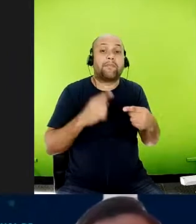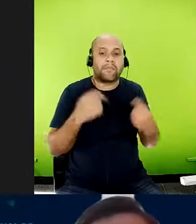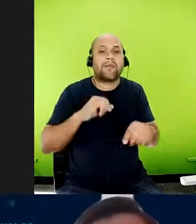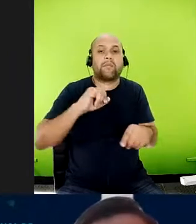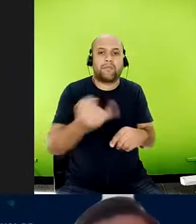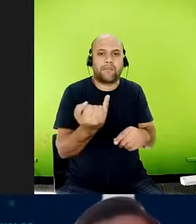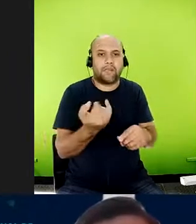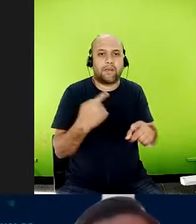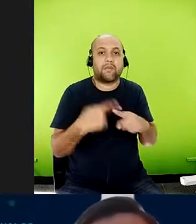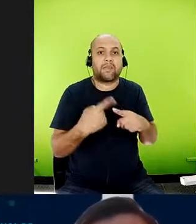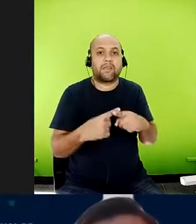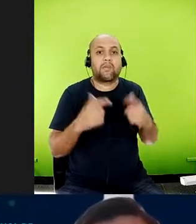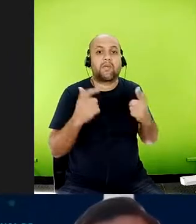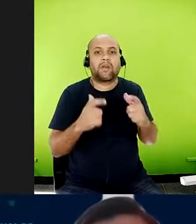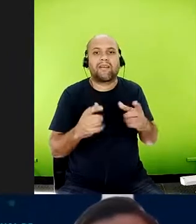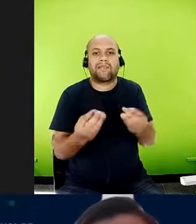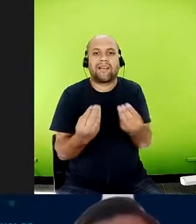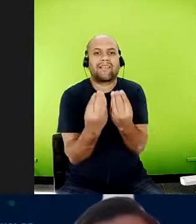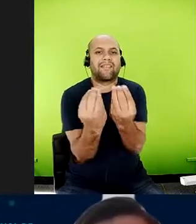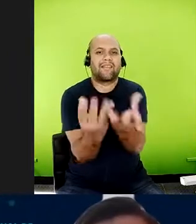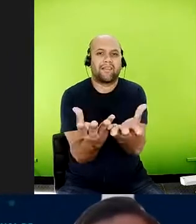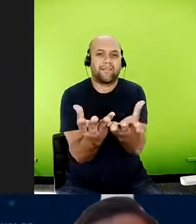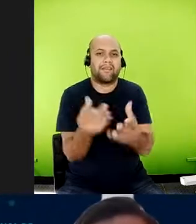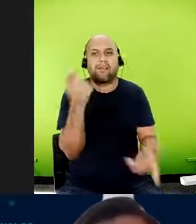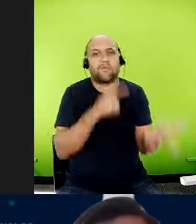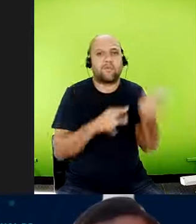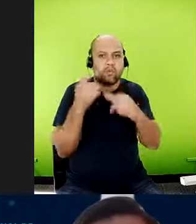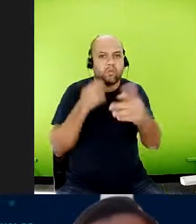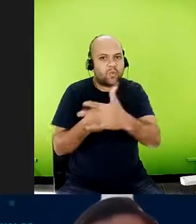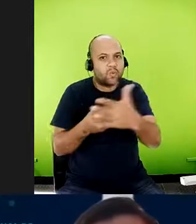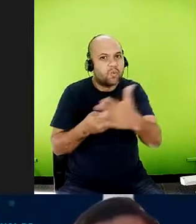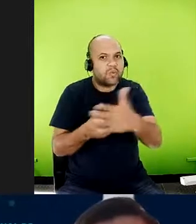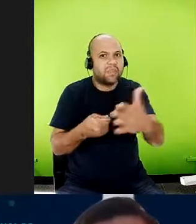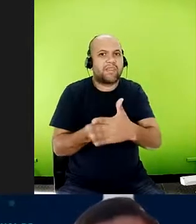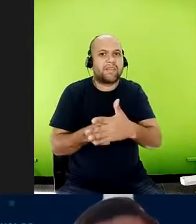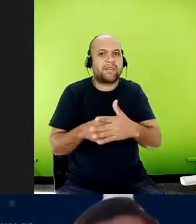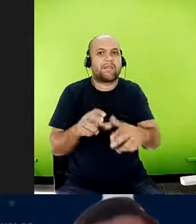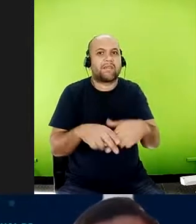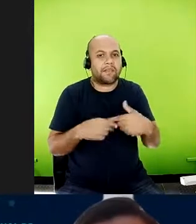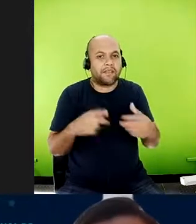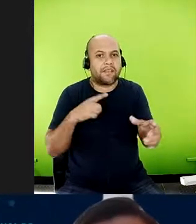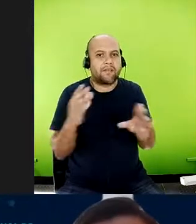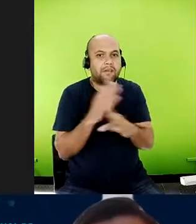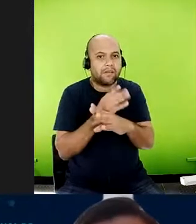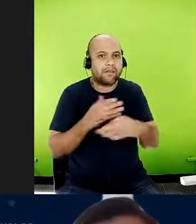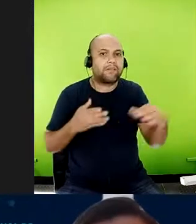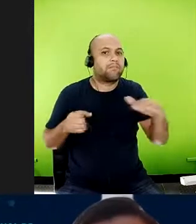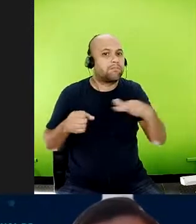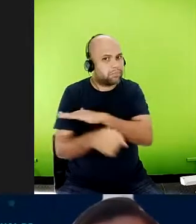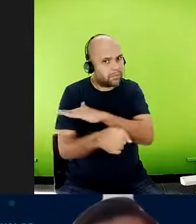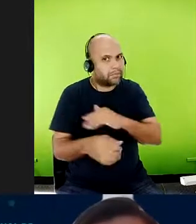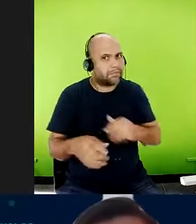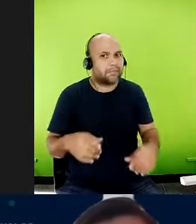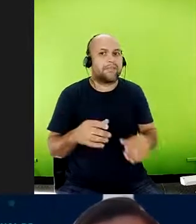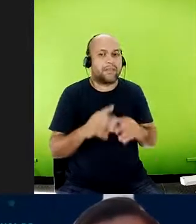é esse espaço ele não é dado socialmente ele é conquistado E então deu a brecha cai para dentro do povo não